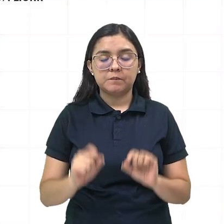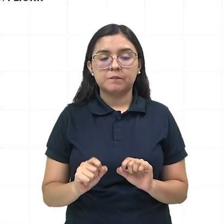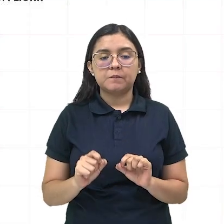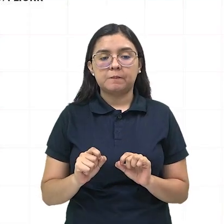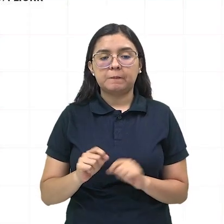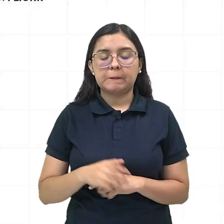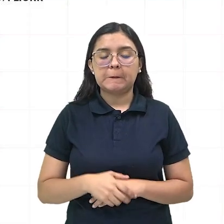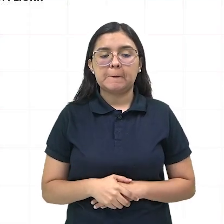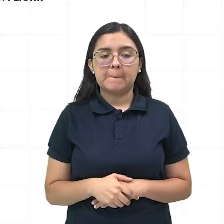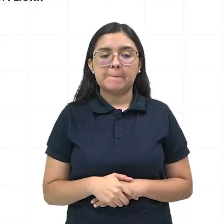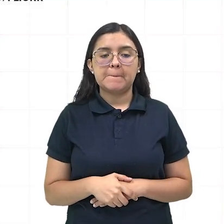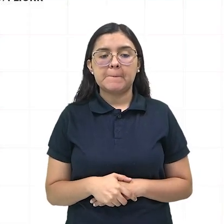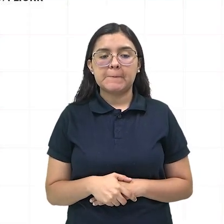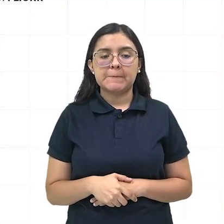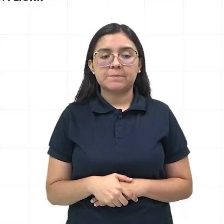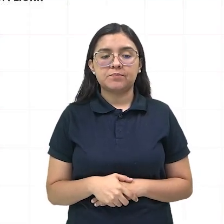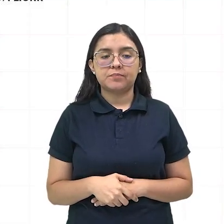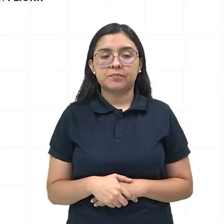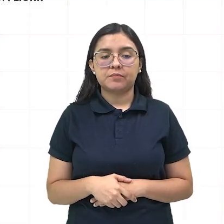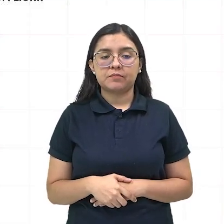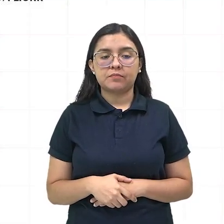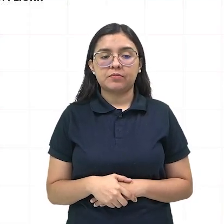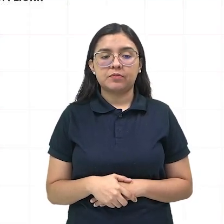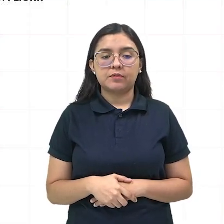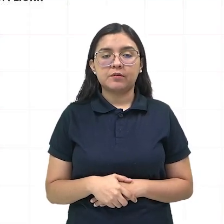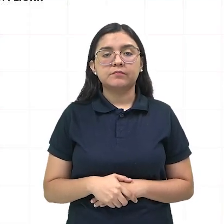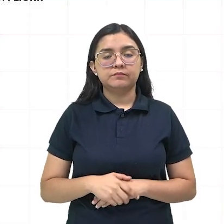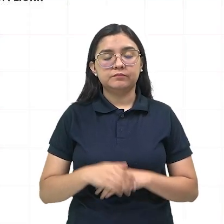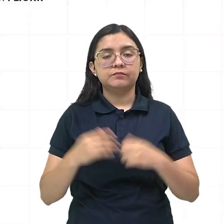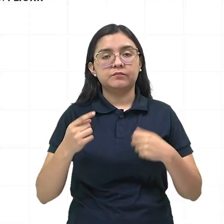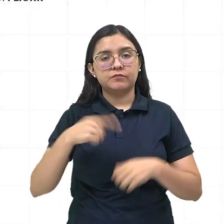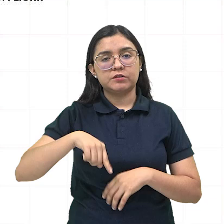né, não pode deixar de sair da